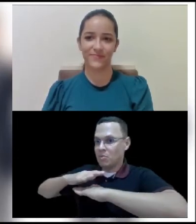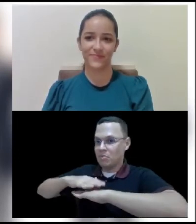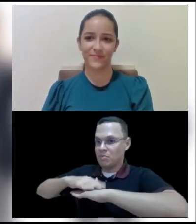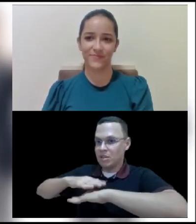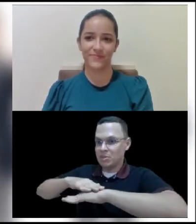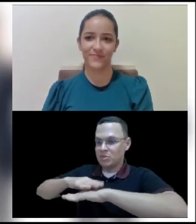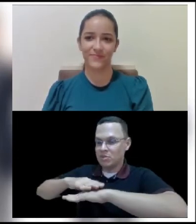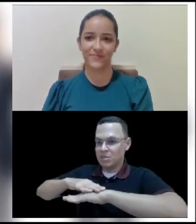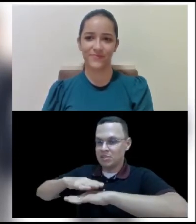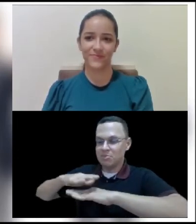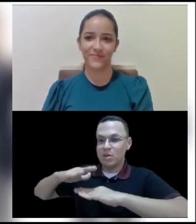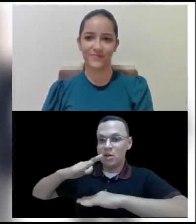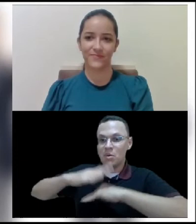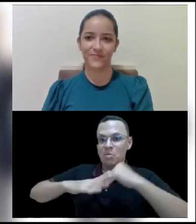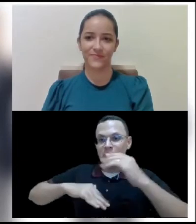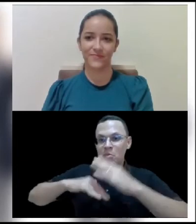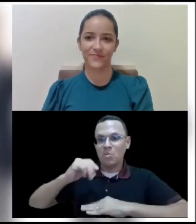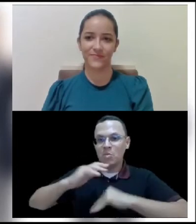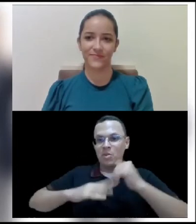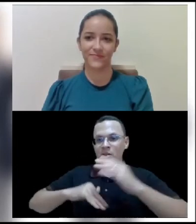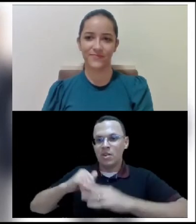pessoal, da pessoa mesmo.